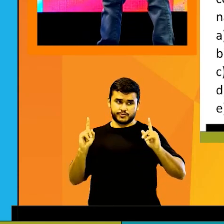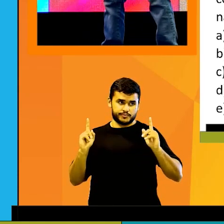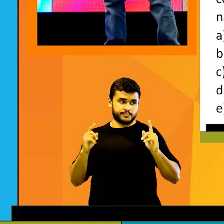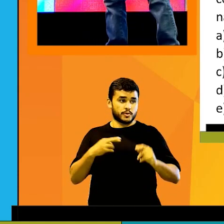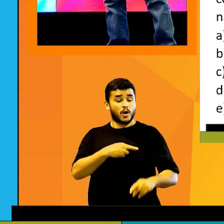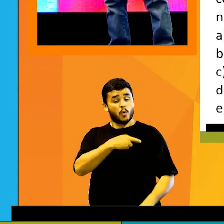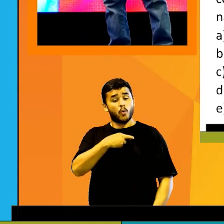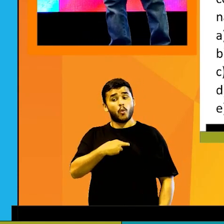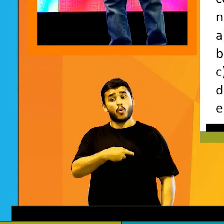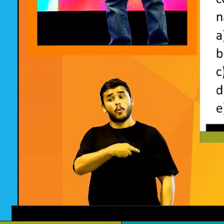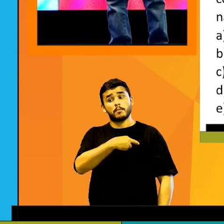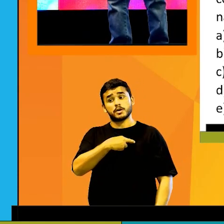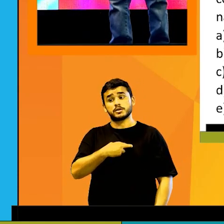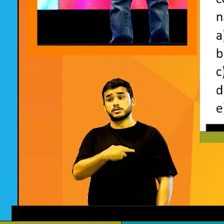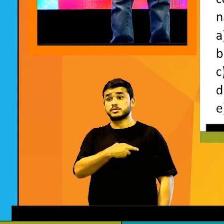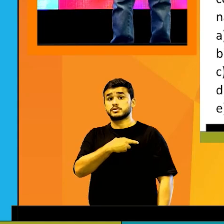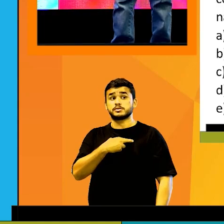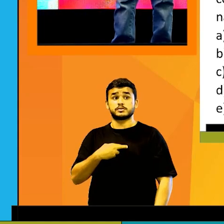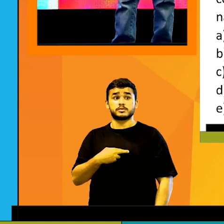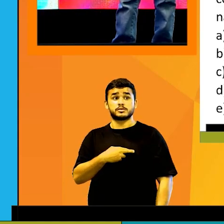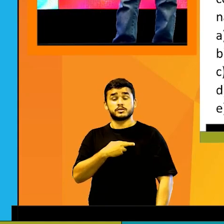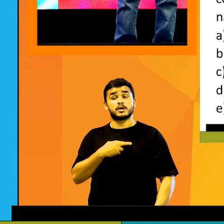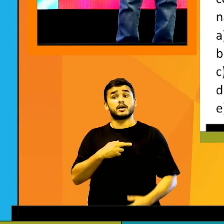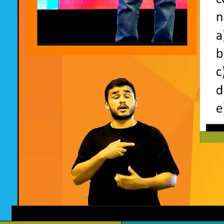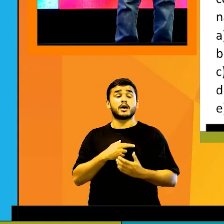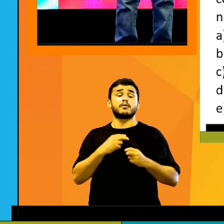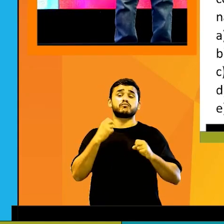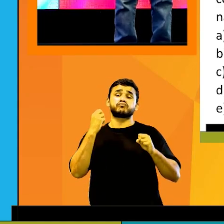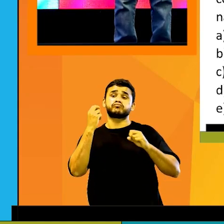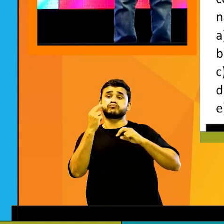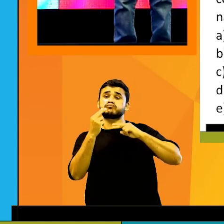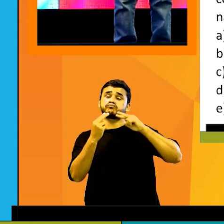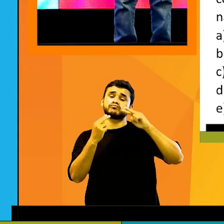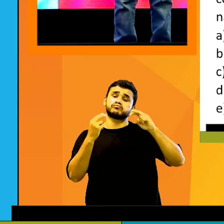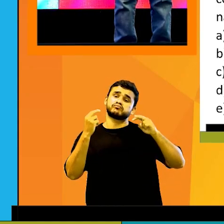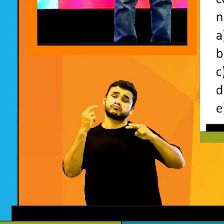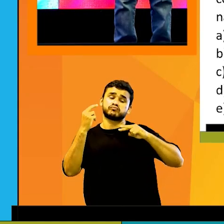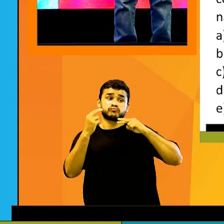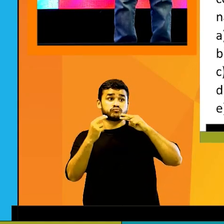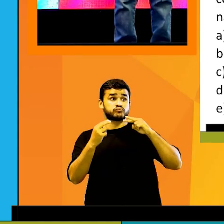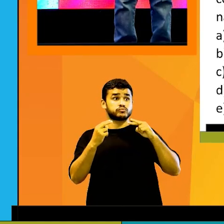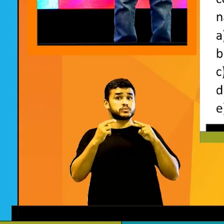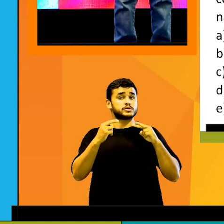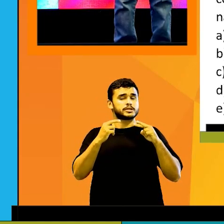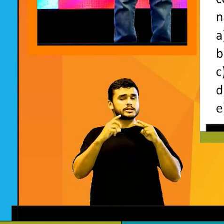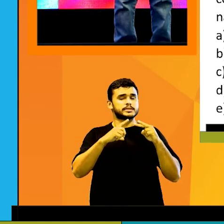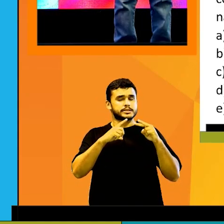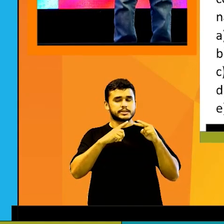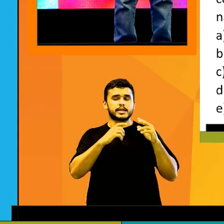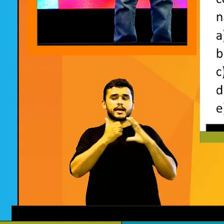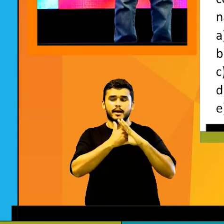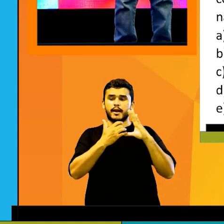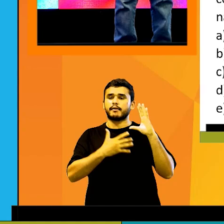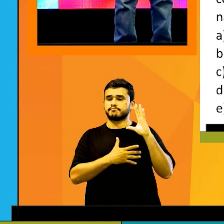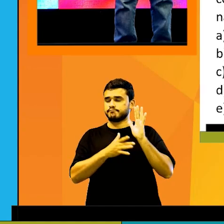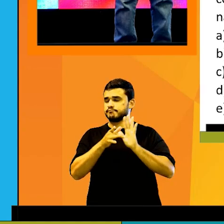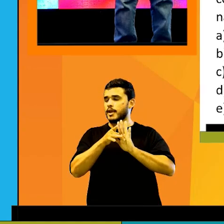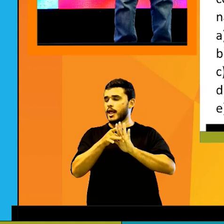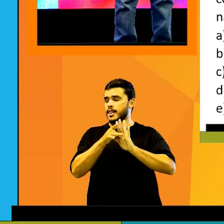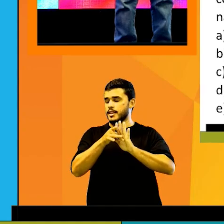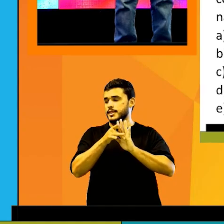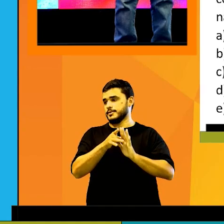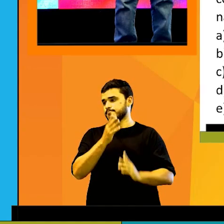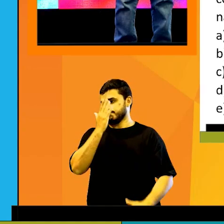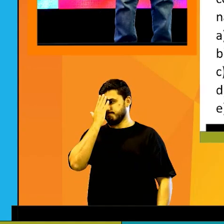alguns romances românticos já apresentavam traços pré-realistas. Já acendiam a luz